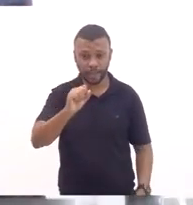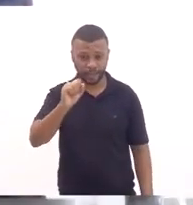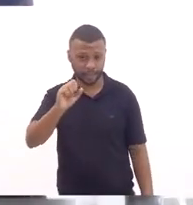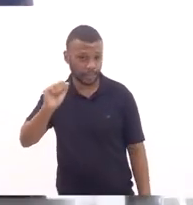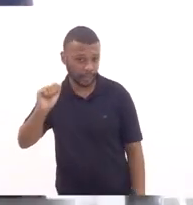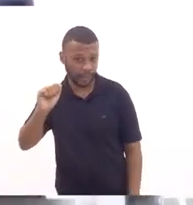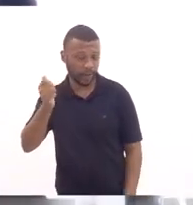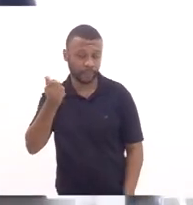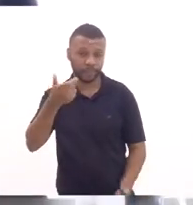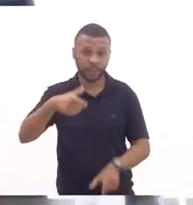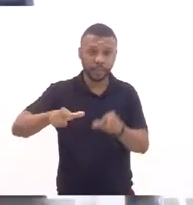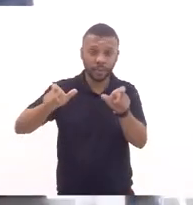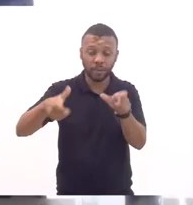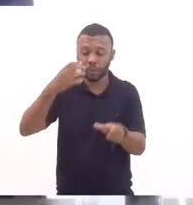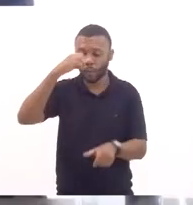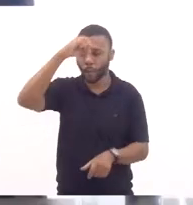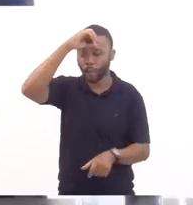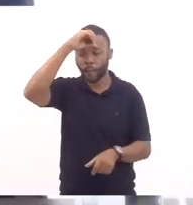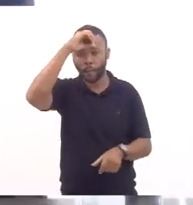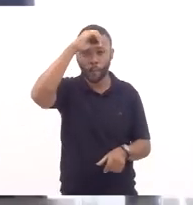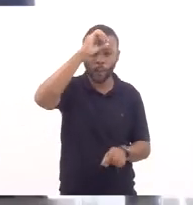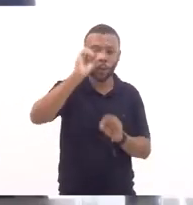Então, se a gente quiser discutir,